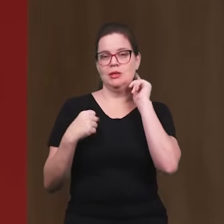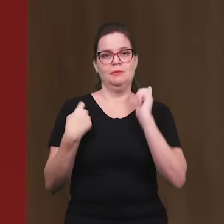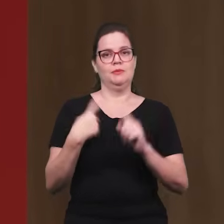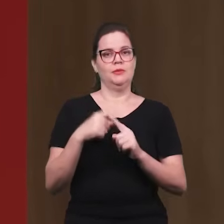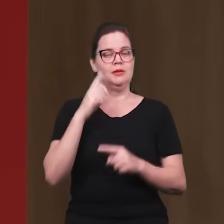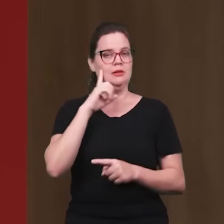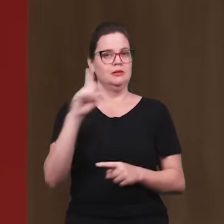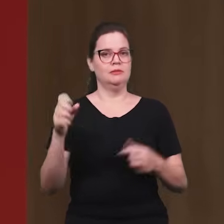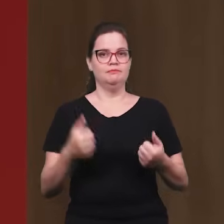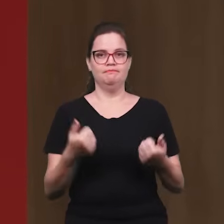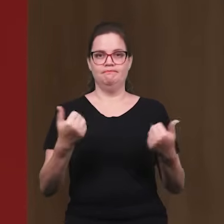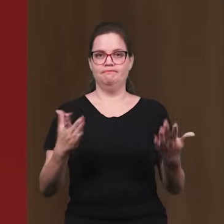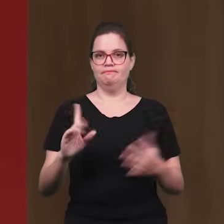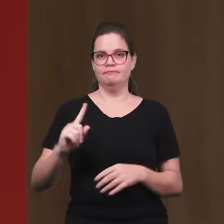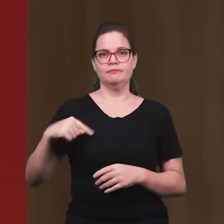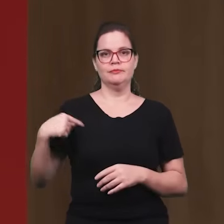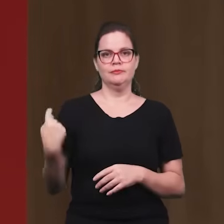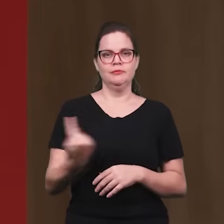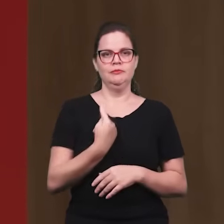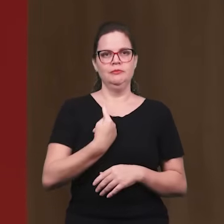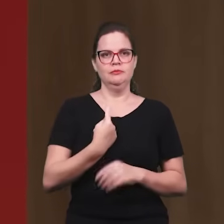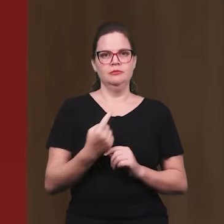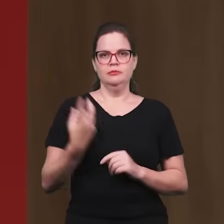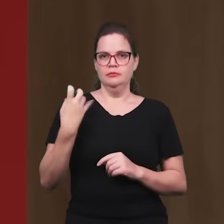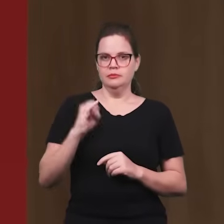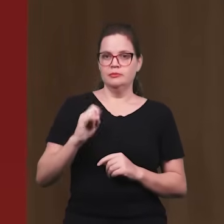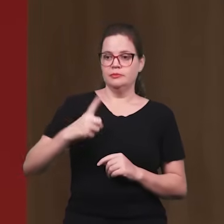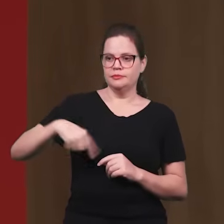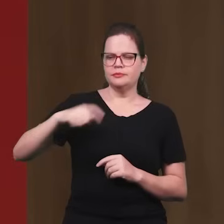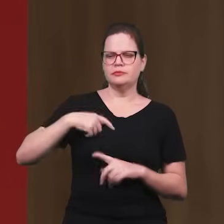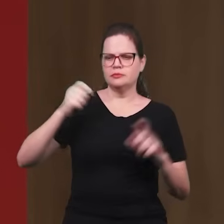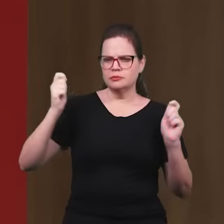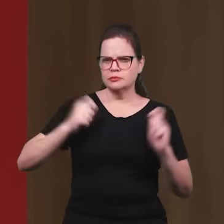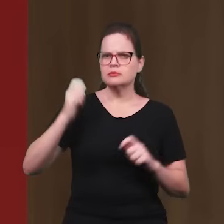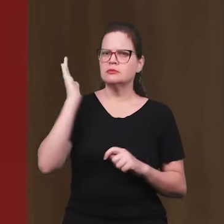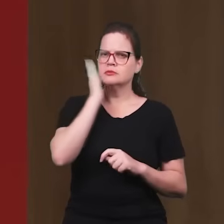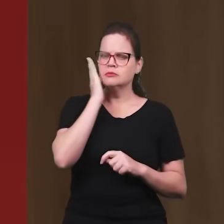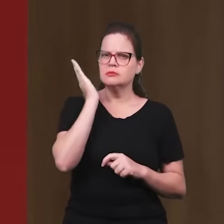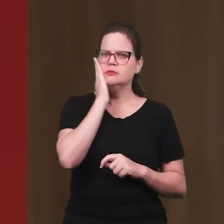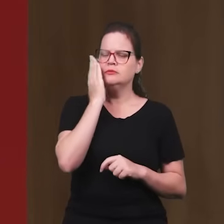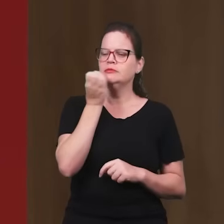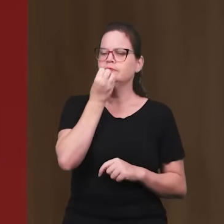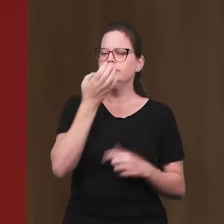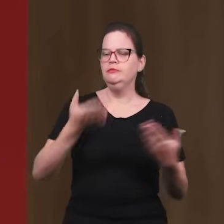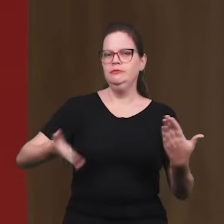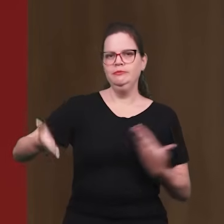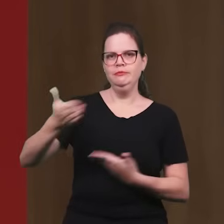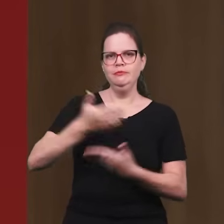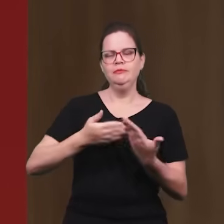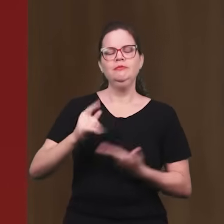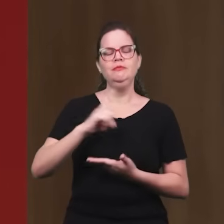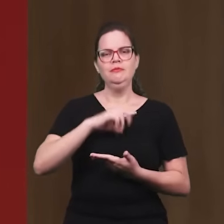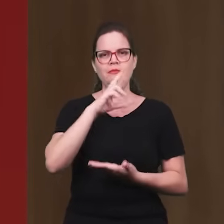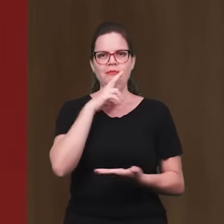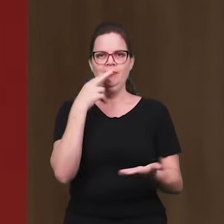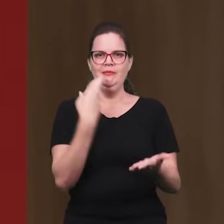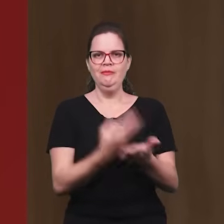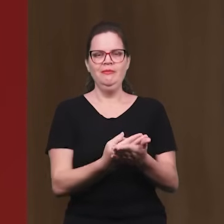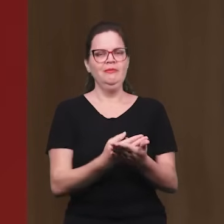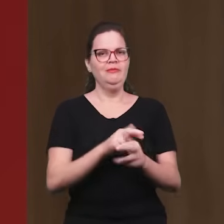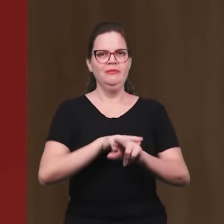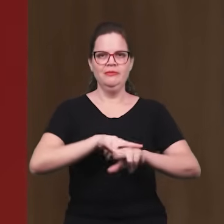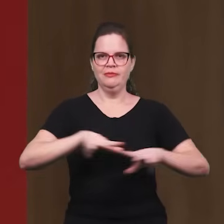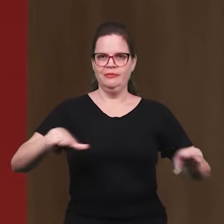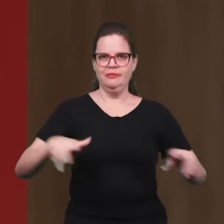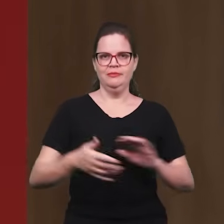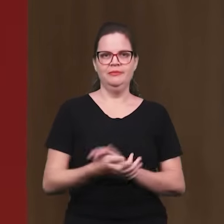Deus nos deu e que, se bem aproveitado, vai gerar muitos frutos. Mas se